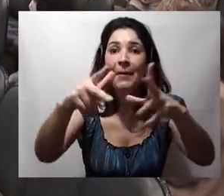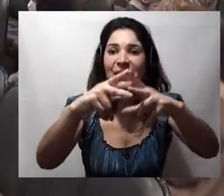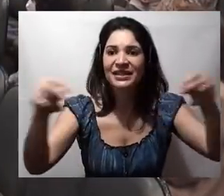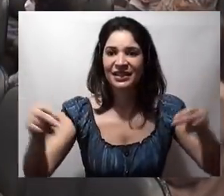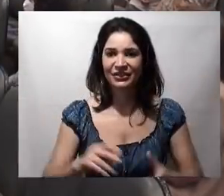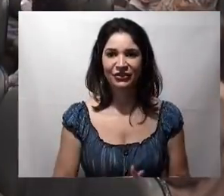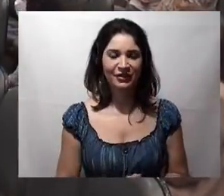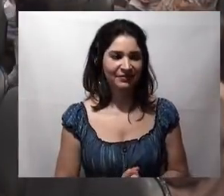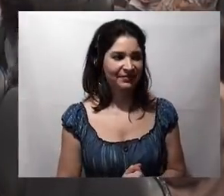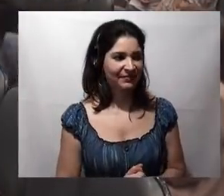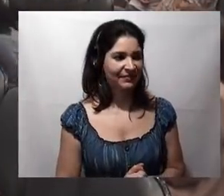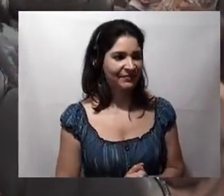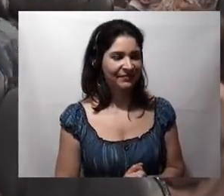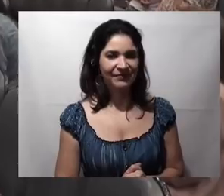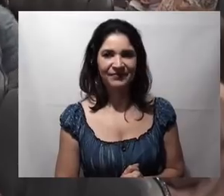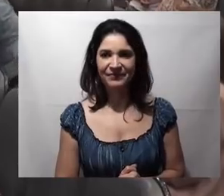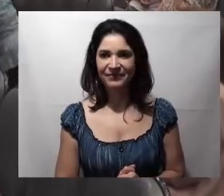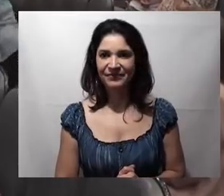negócio